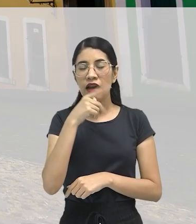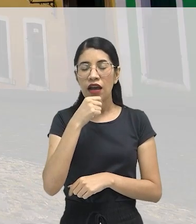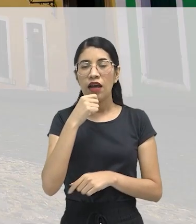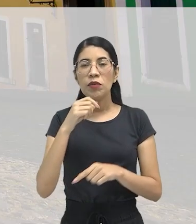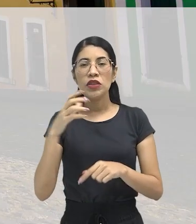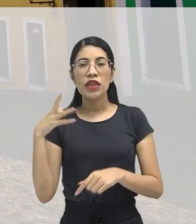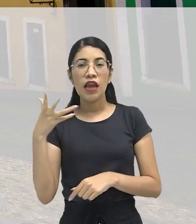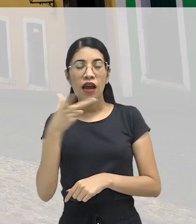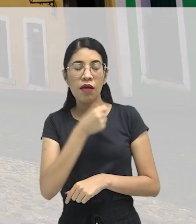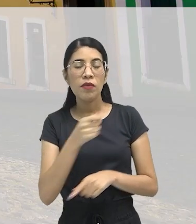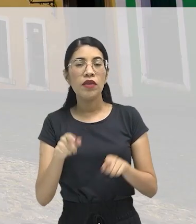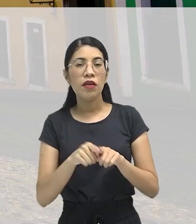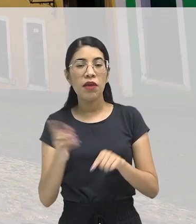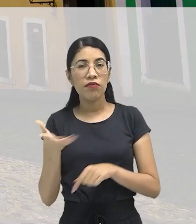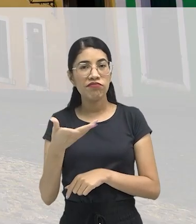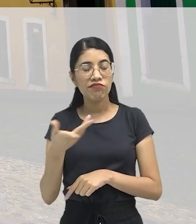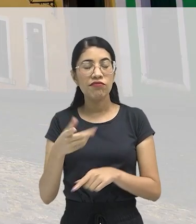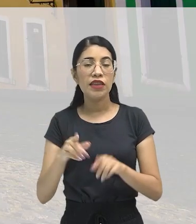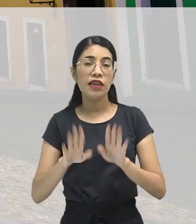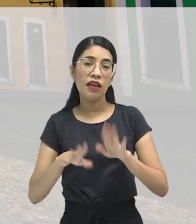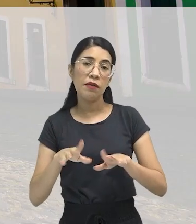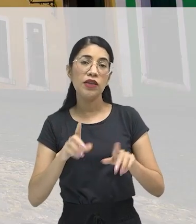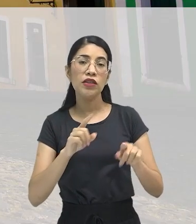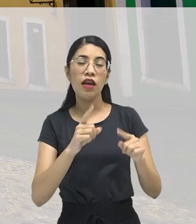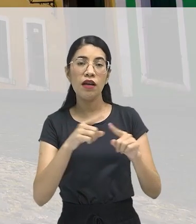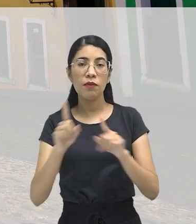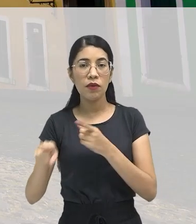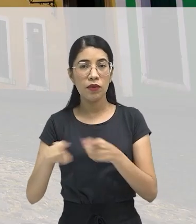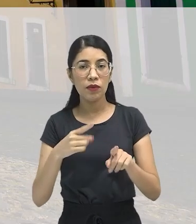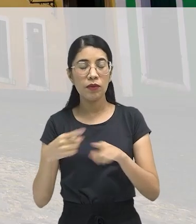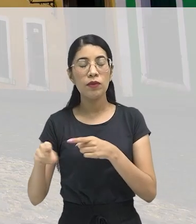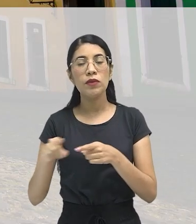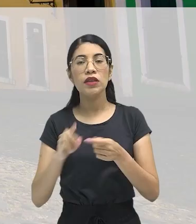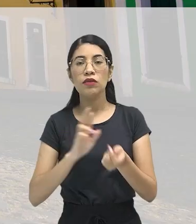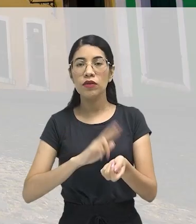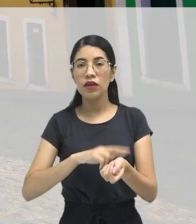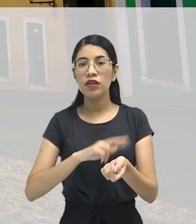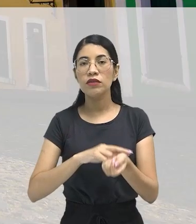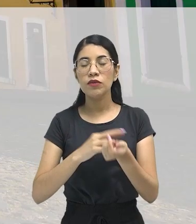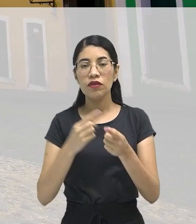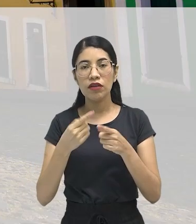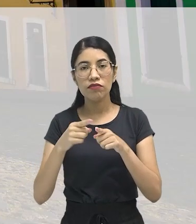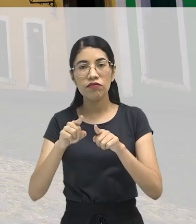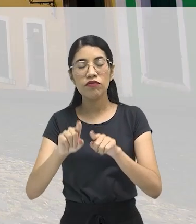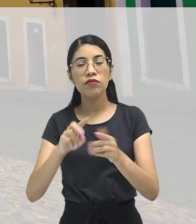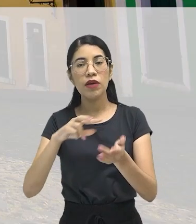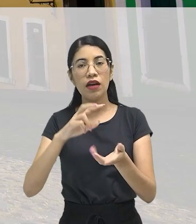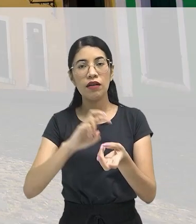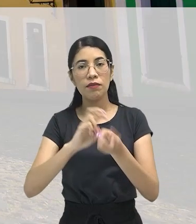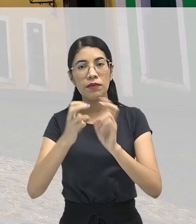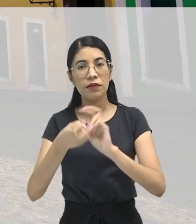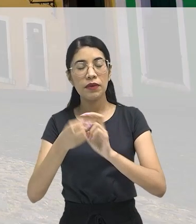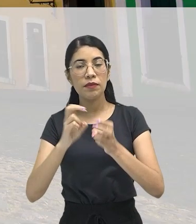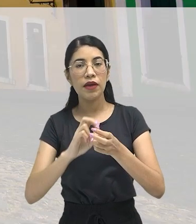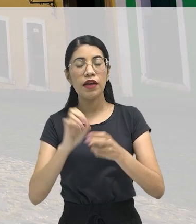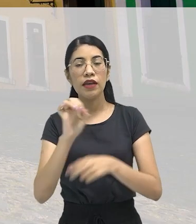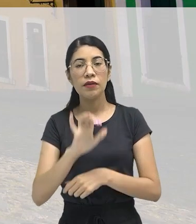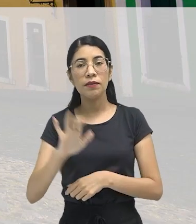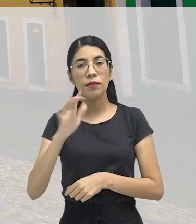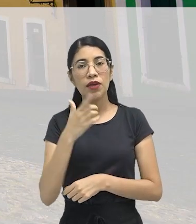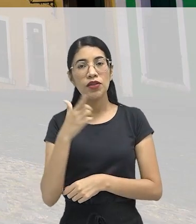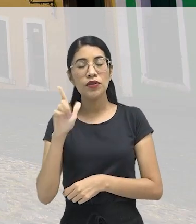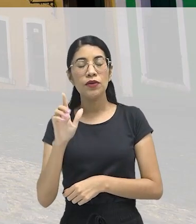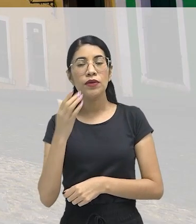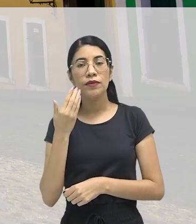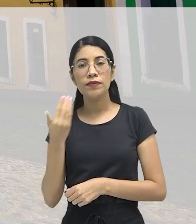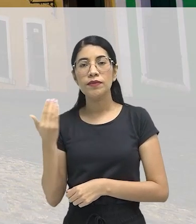acelerado. Então, é a partir da música ali que eles vão embalar os seus movimentos. Vamos observar mais uma imagem.